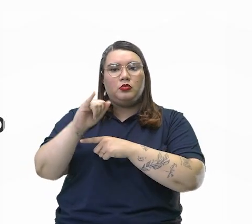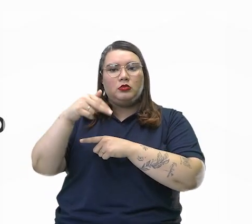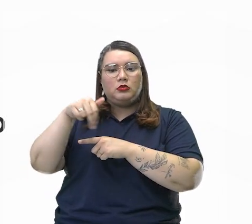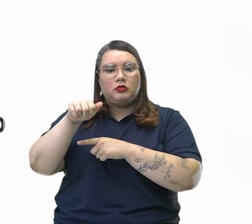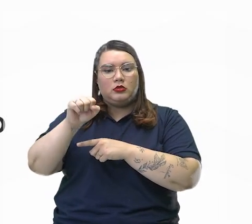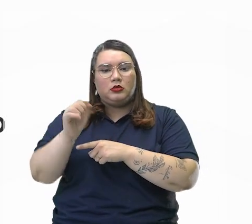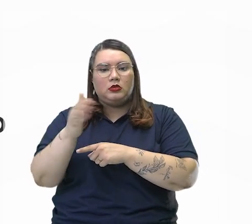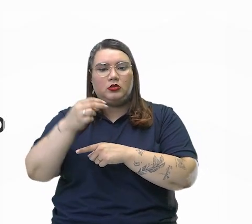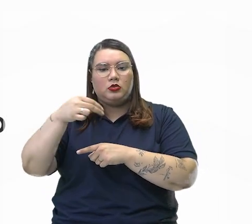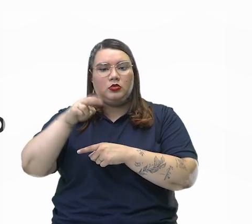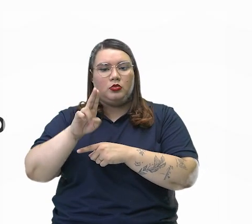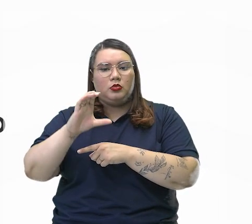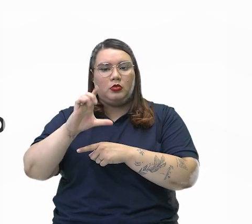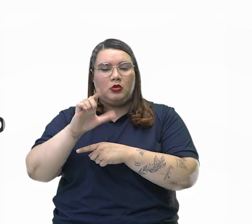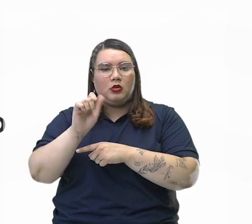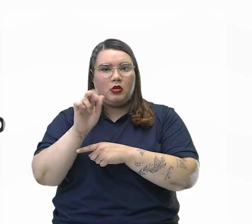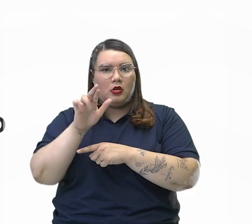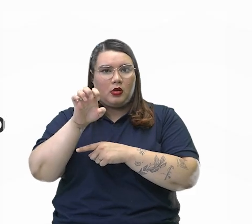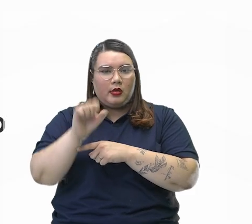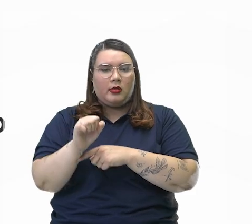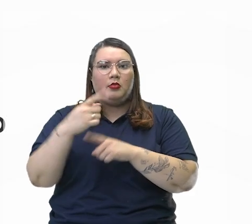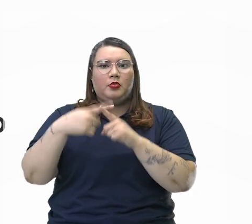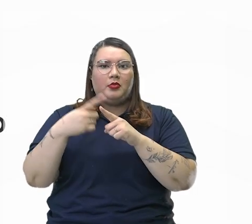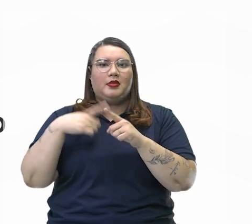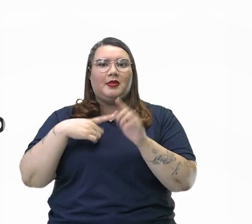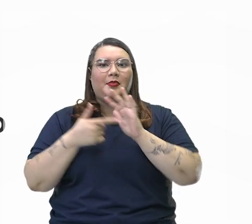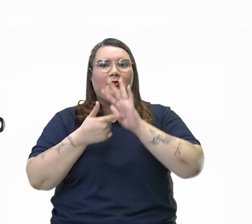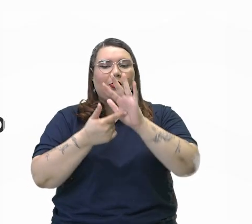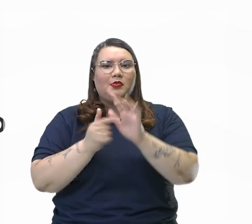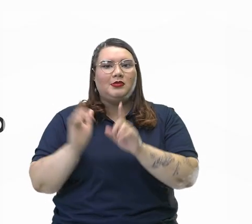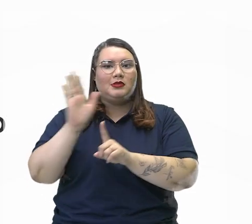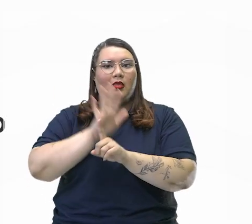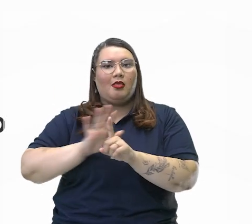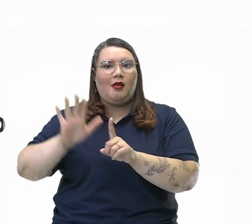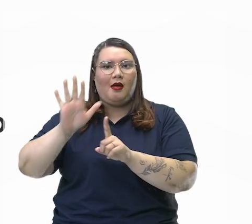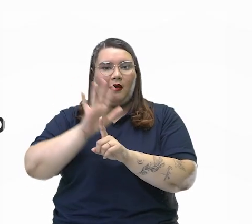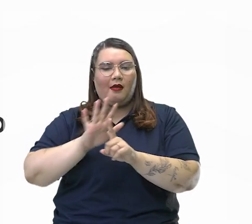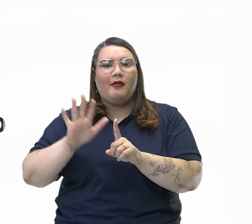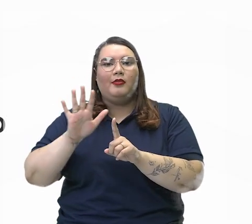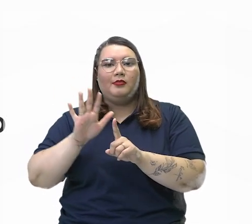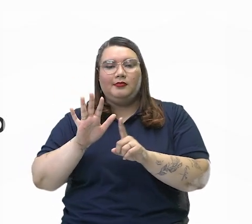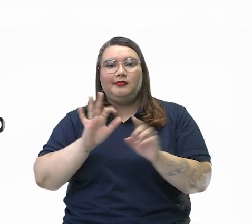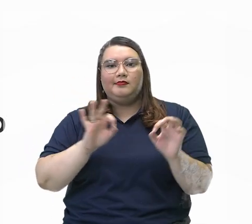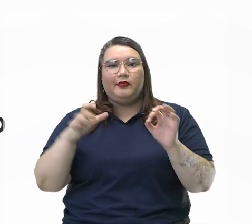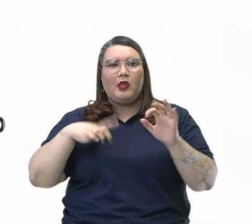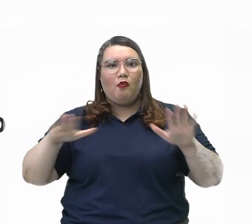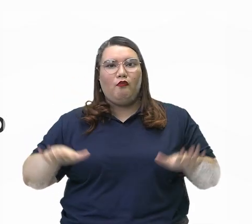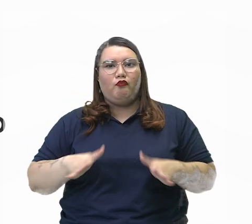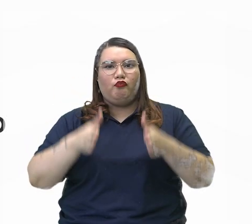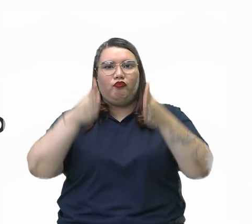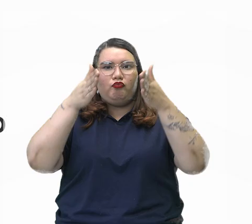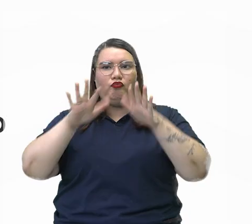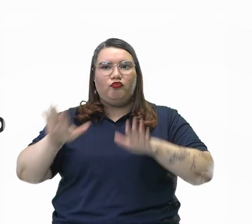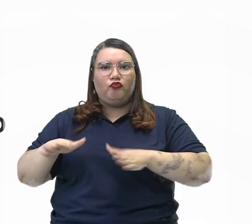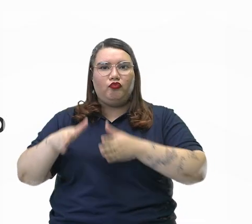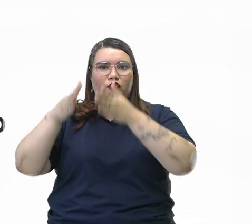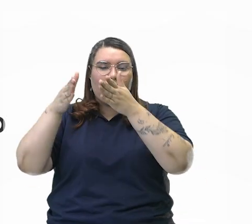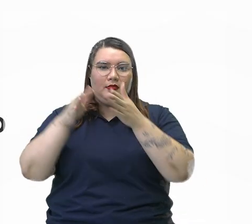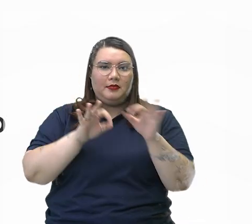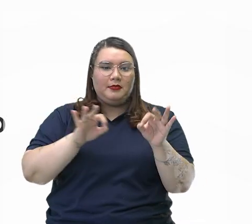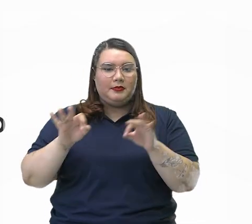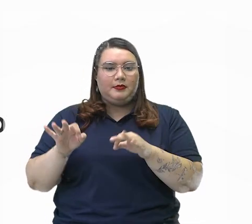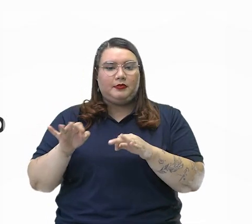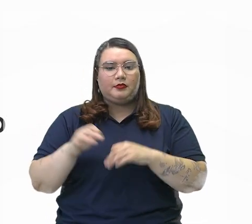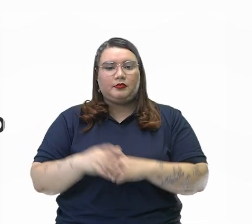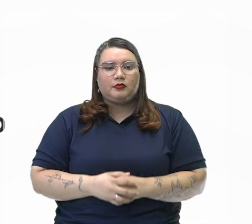nucleares. Por isso que eu estava ali com essas usinas. Tínhamos ali aquela imagem representando as